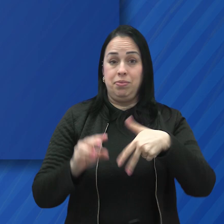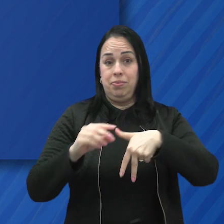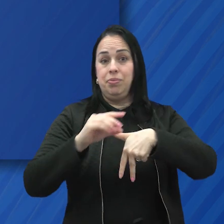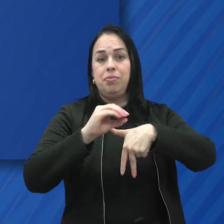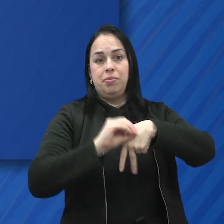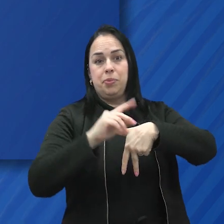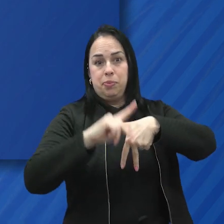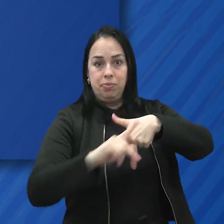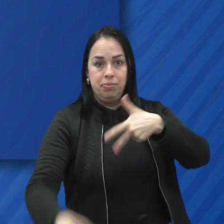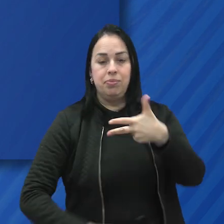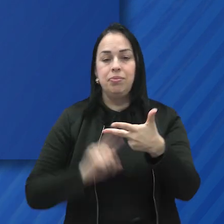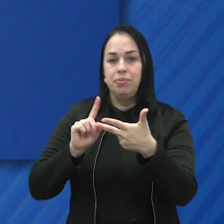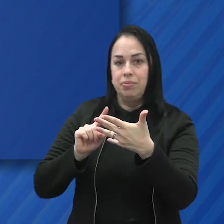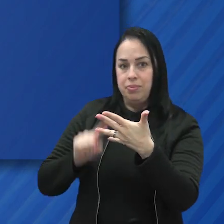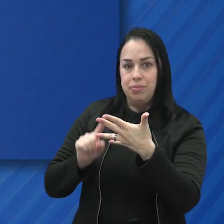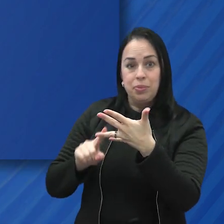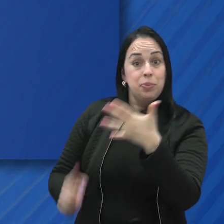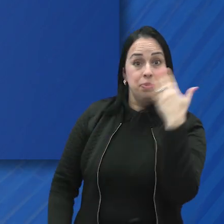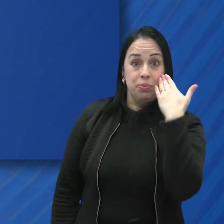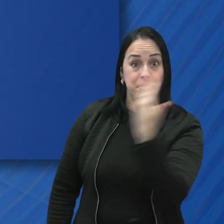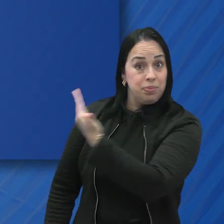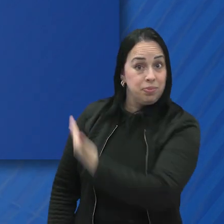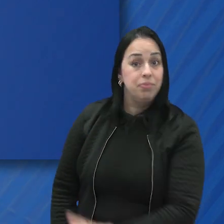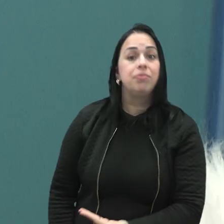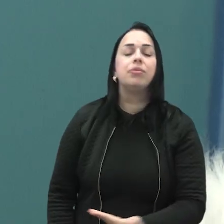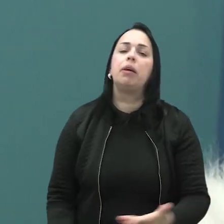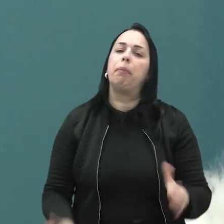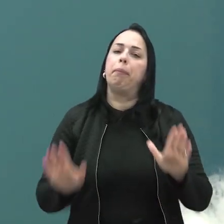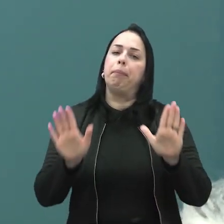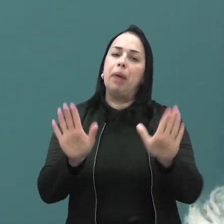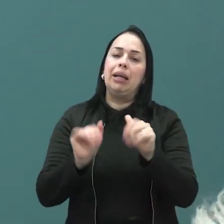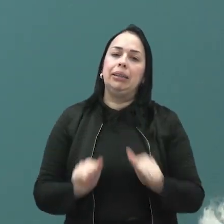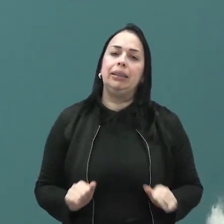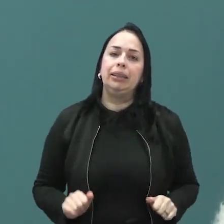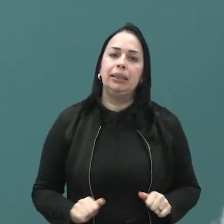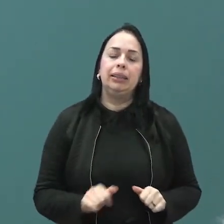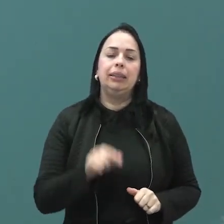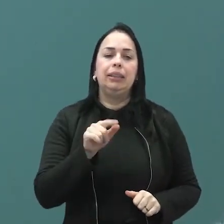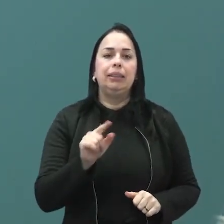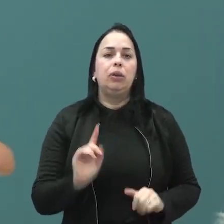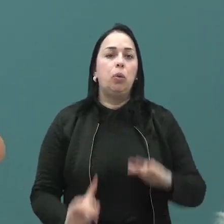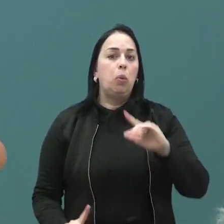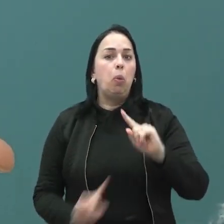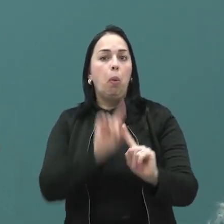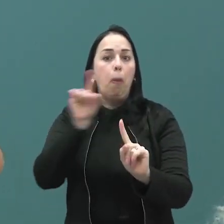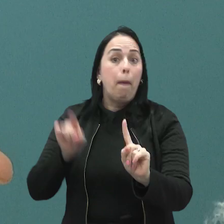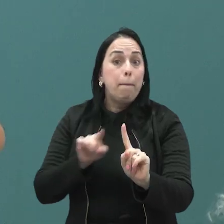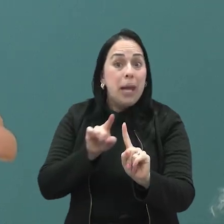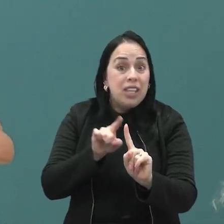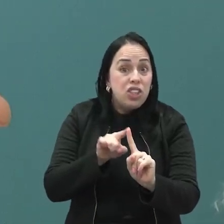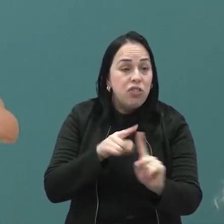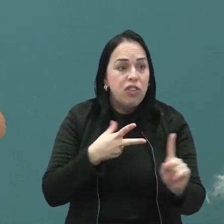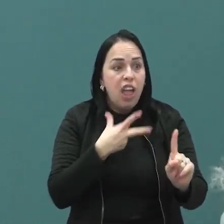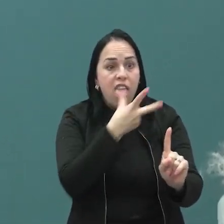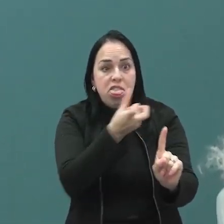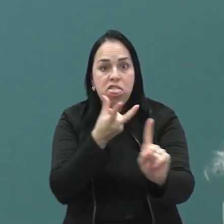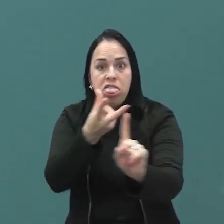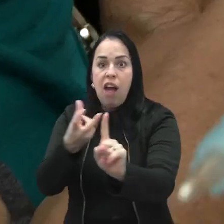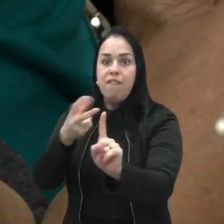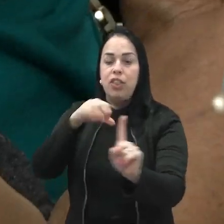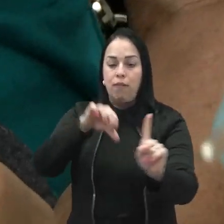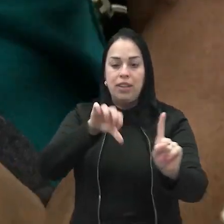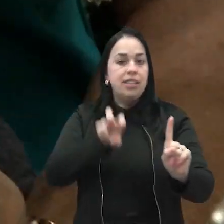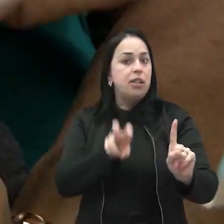pentavalente, poliomielite e tríplice viral. Mesmo assim, a meta de